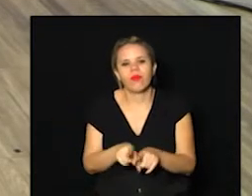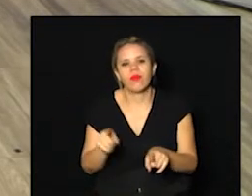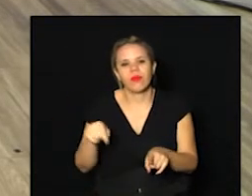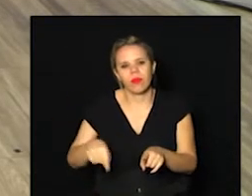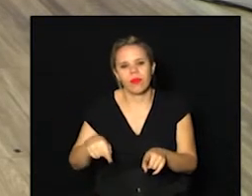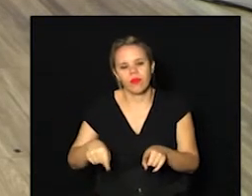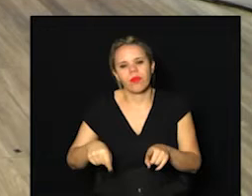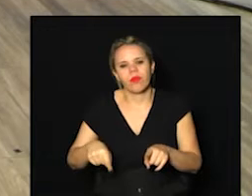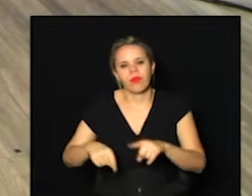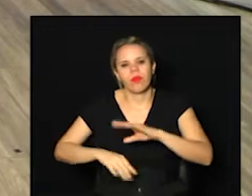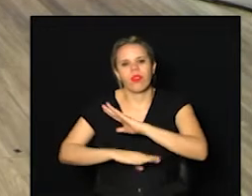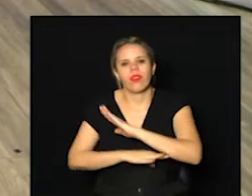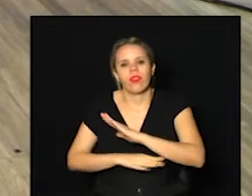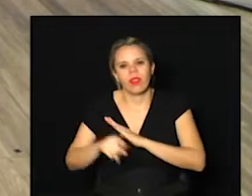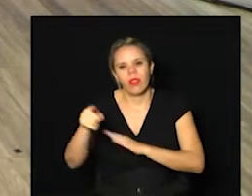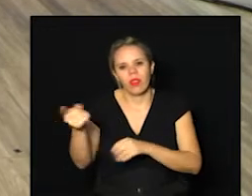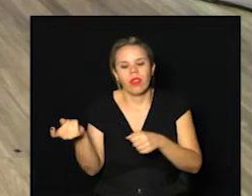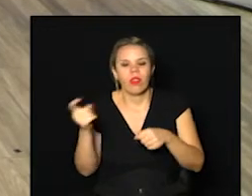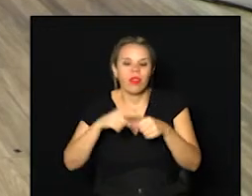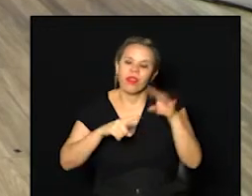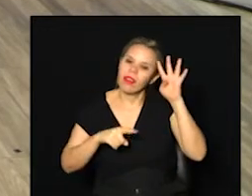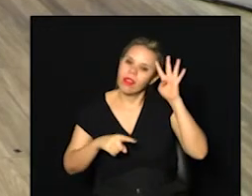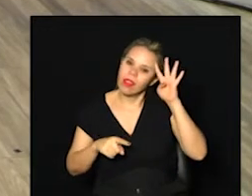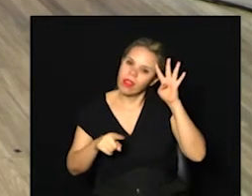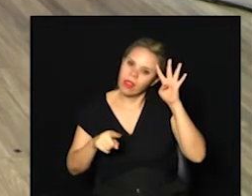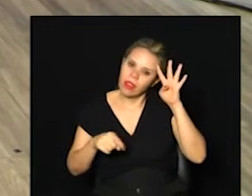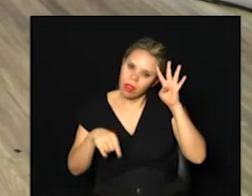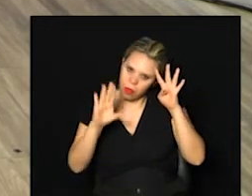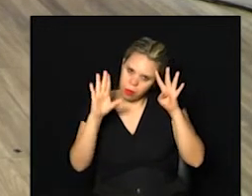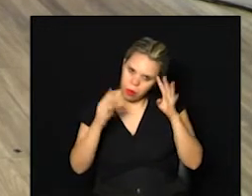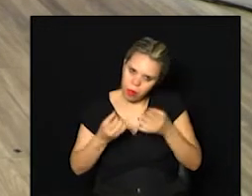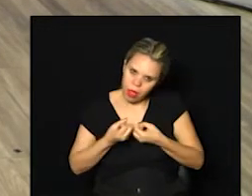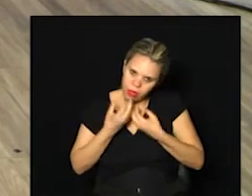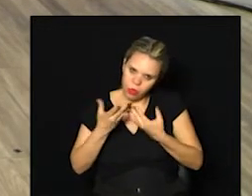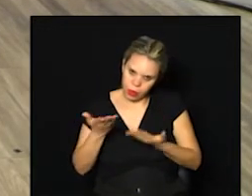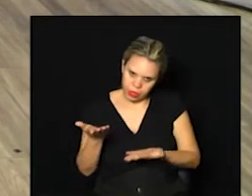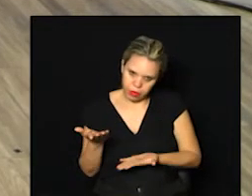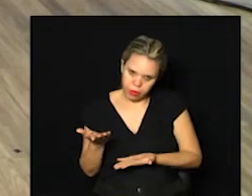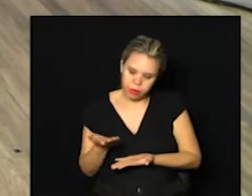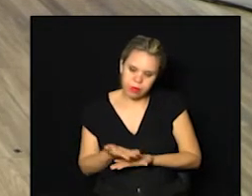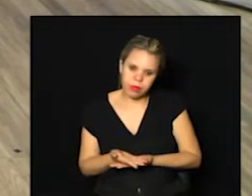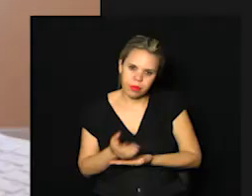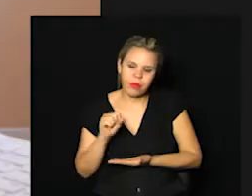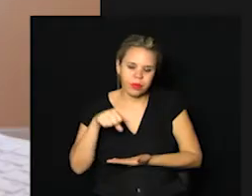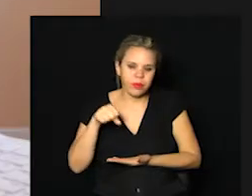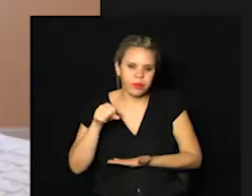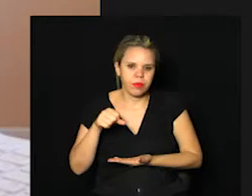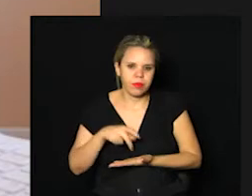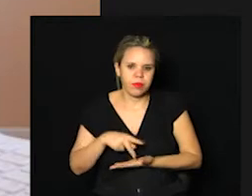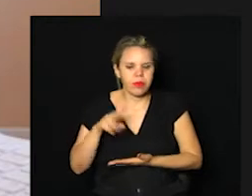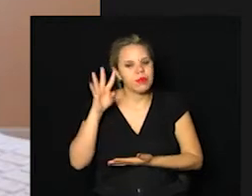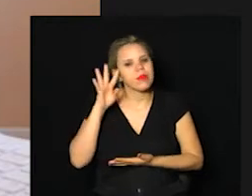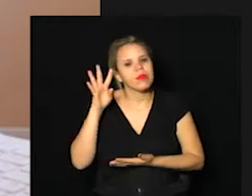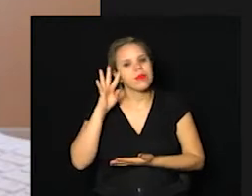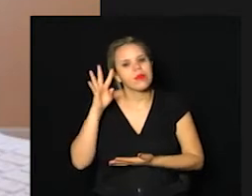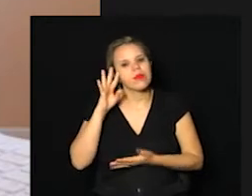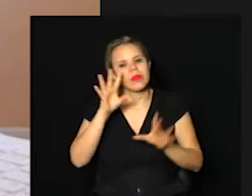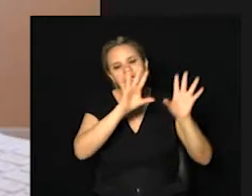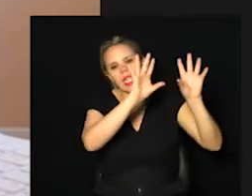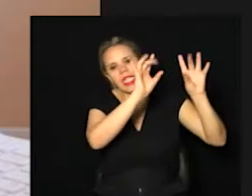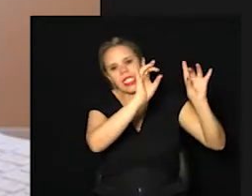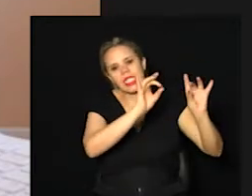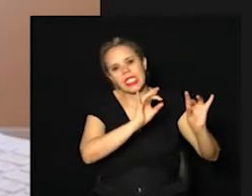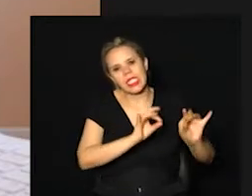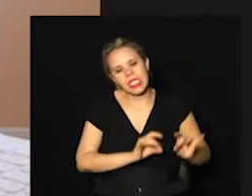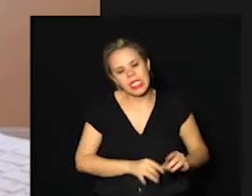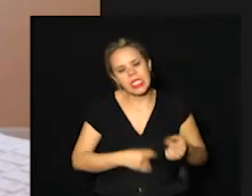do Legislativo. Você volta na quarta-feira com mais informações? Isso mesmo. Na quarta, a gente detalha tudo o que foi